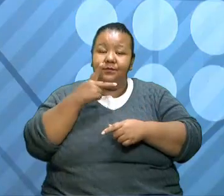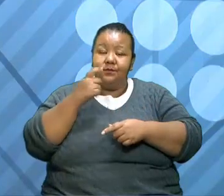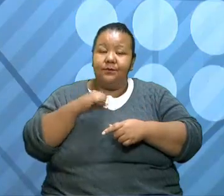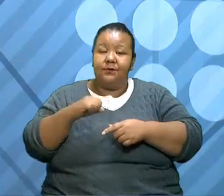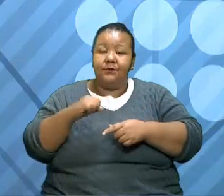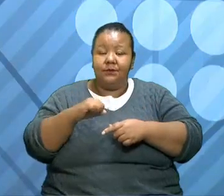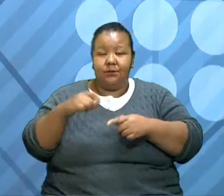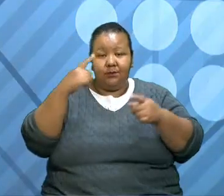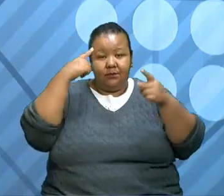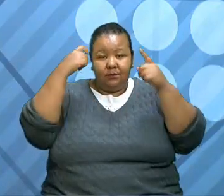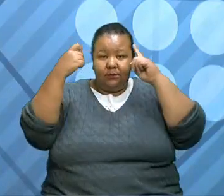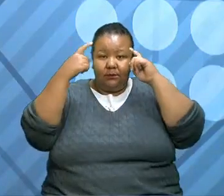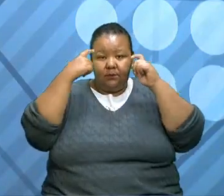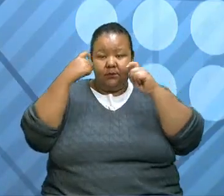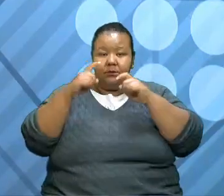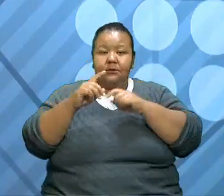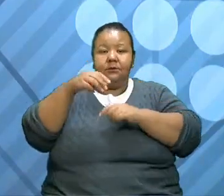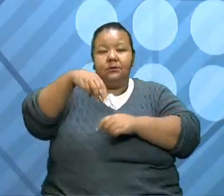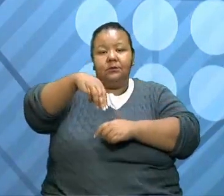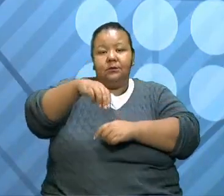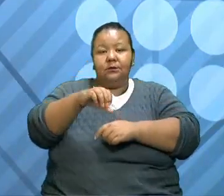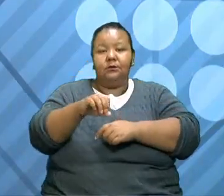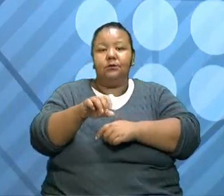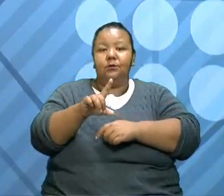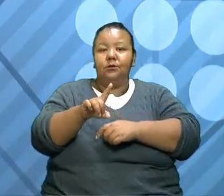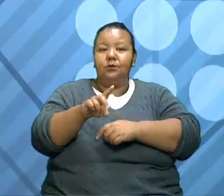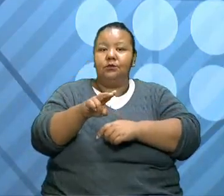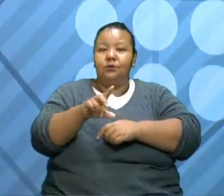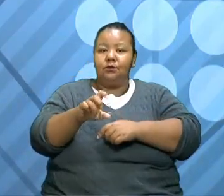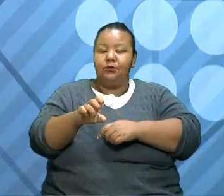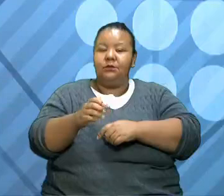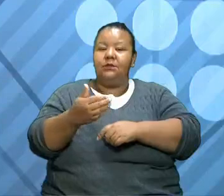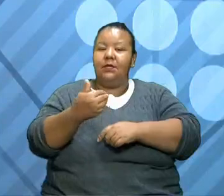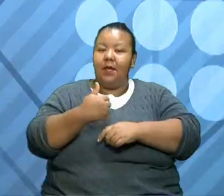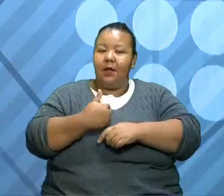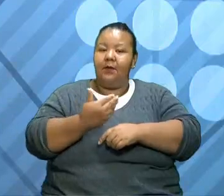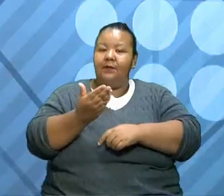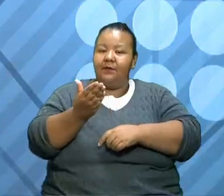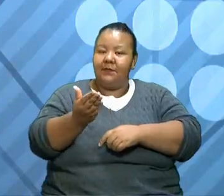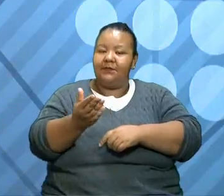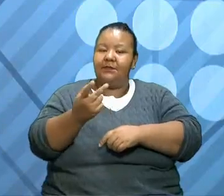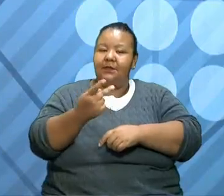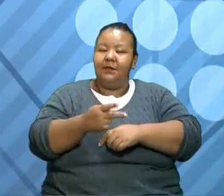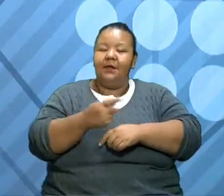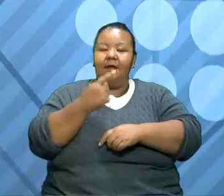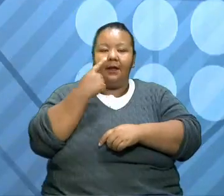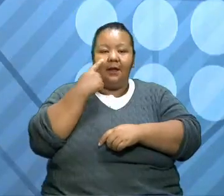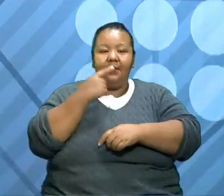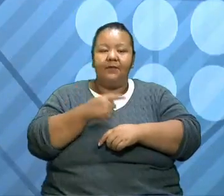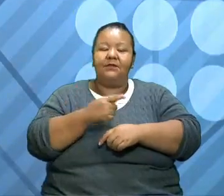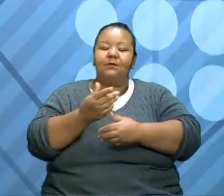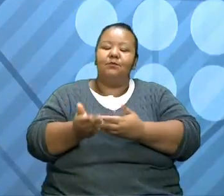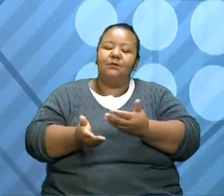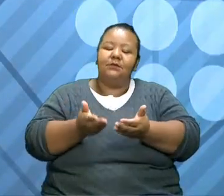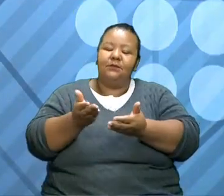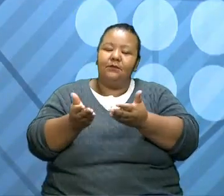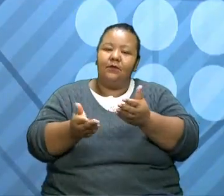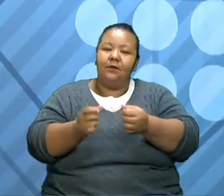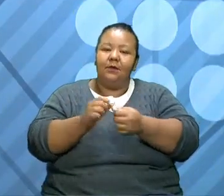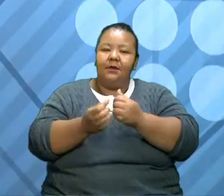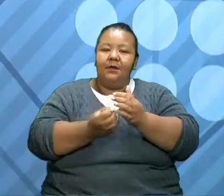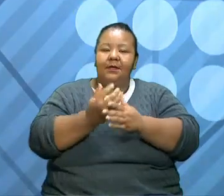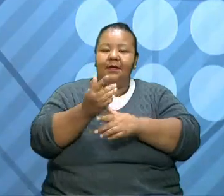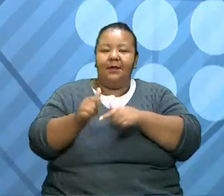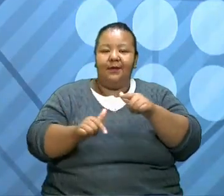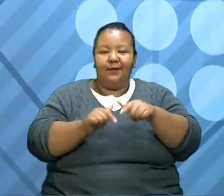de criatividade. Então, a Module, a empreitada, minha e sua, nessa jornada, é desenvolver e criar